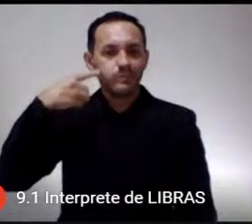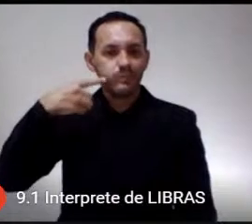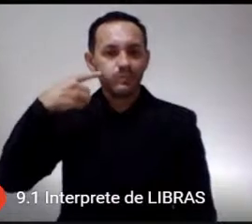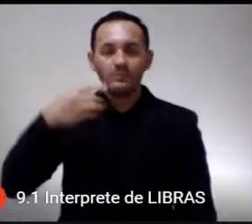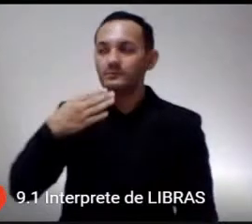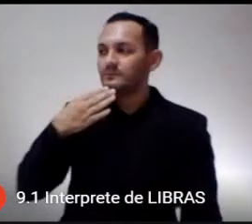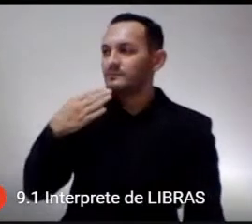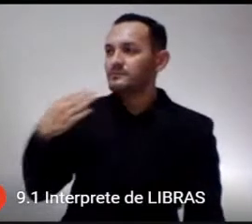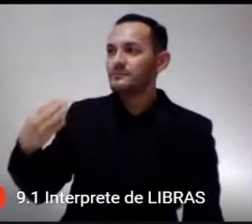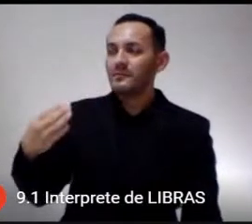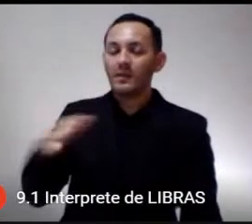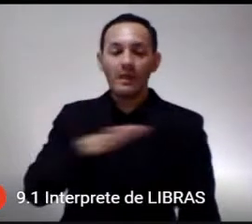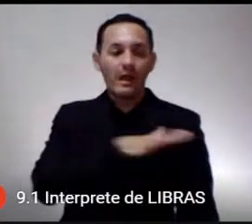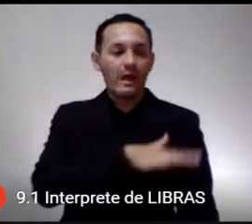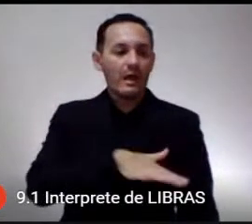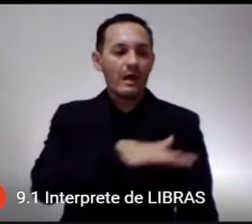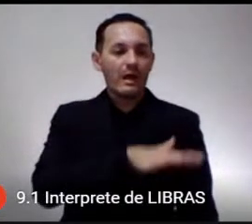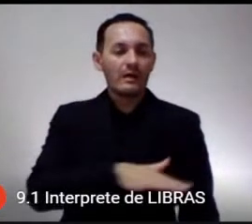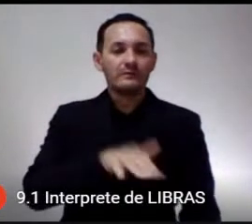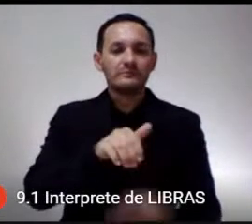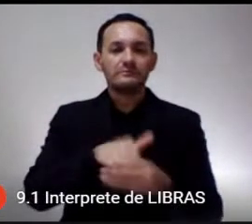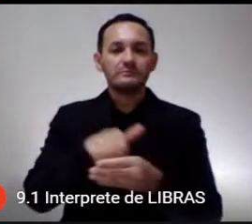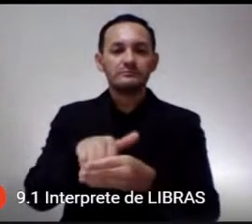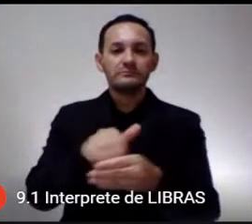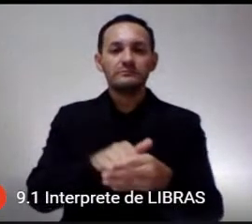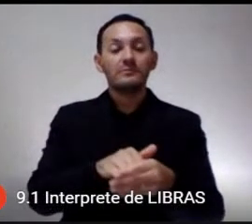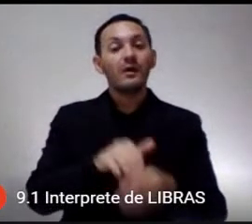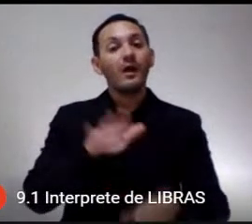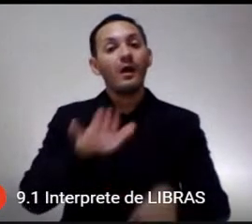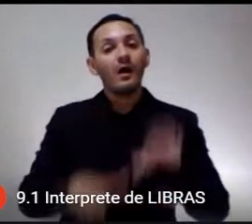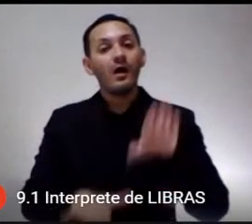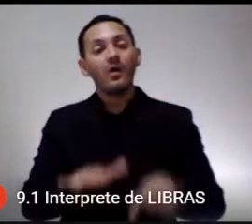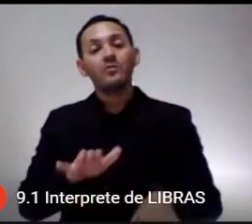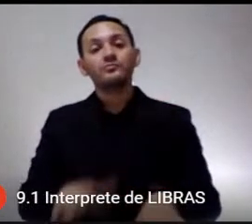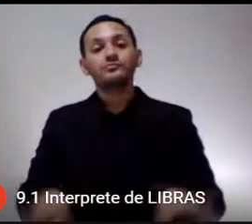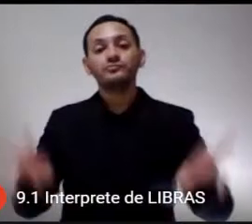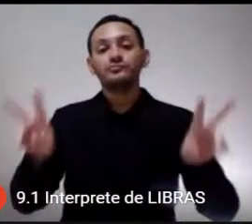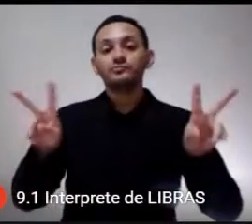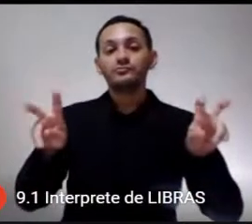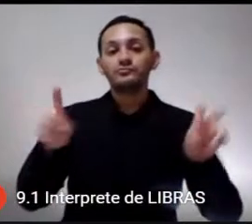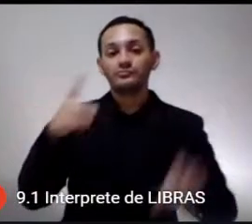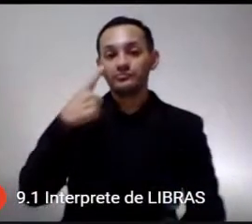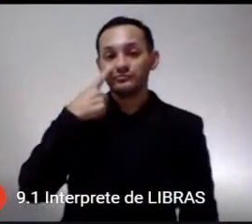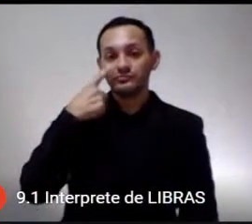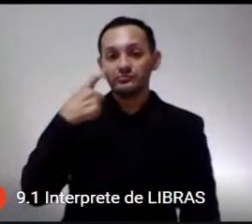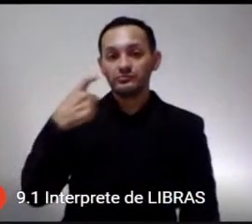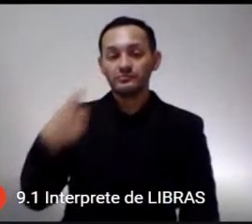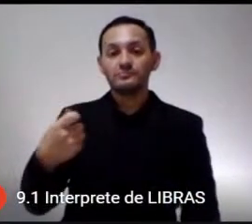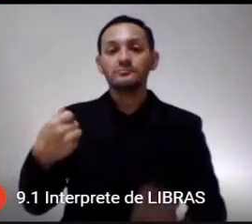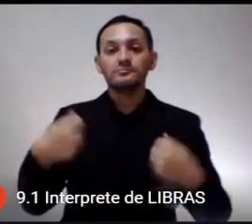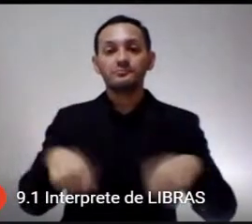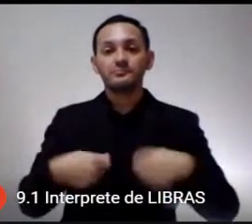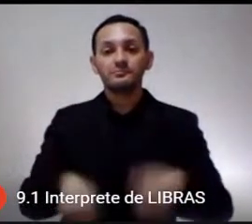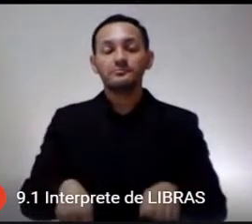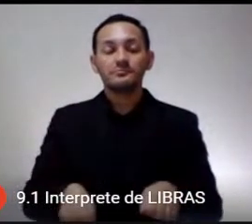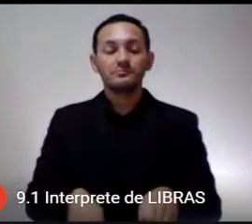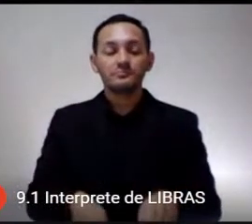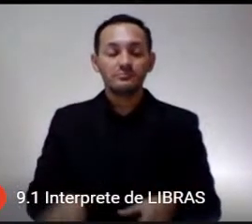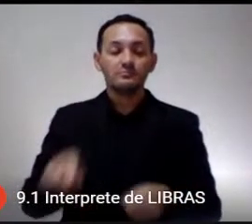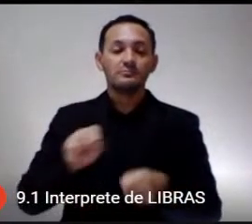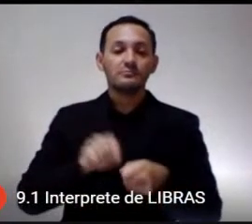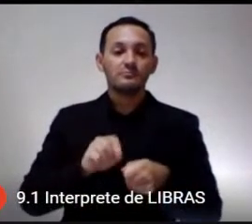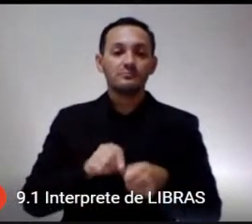está advogando na área eleitoral, mas há alguns pedidos de interesse do município que ele precisa de fazer na zona eleitoral. Então,